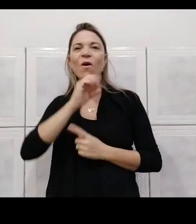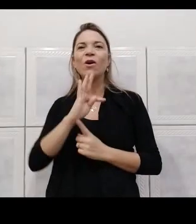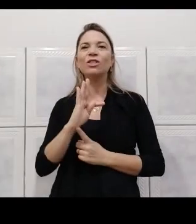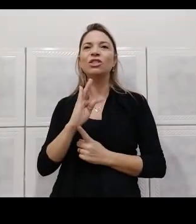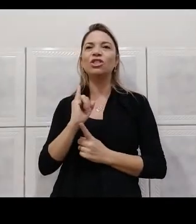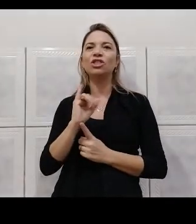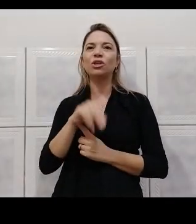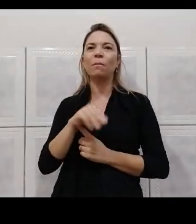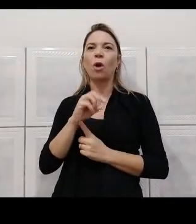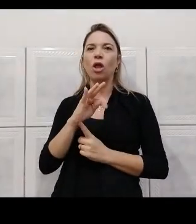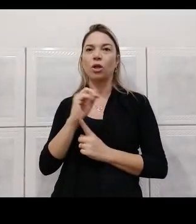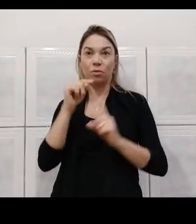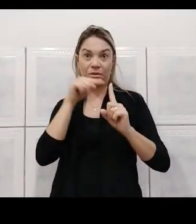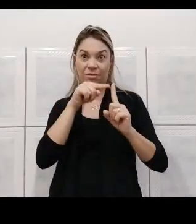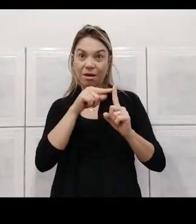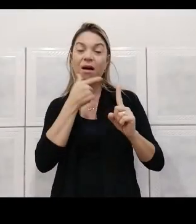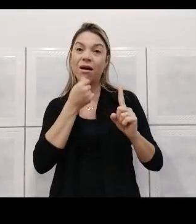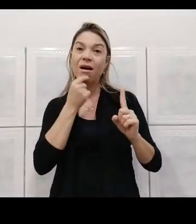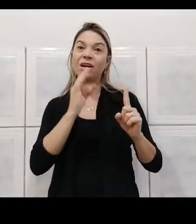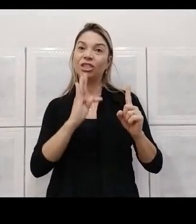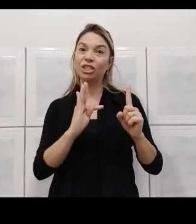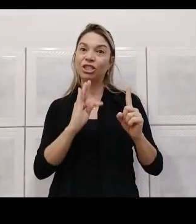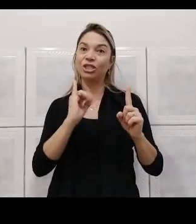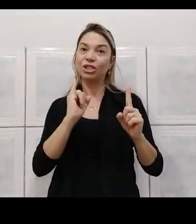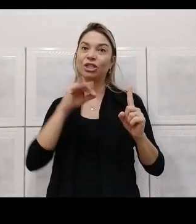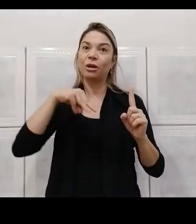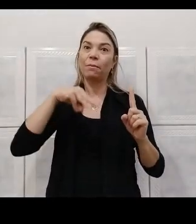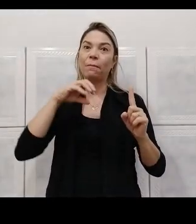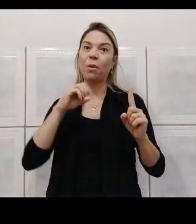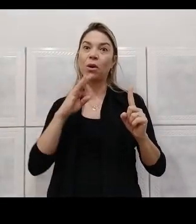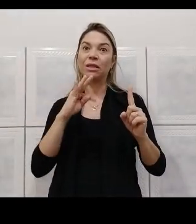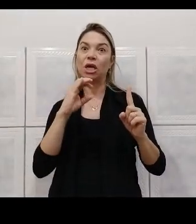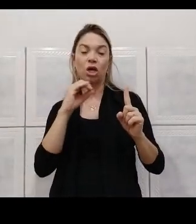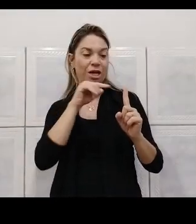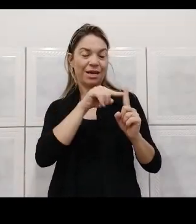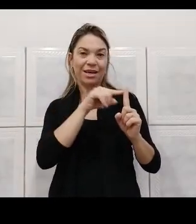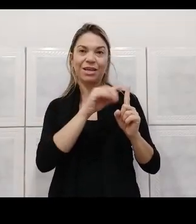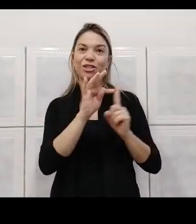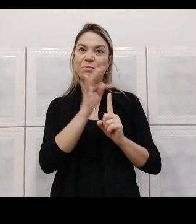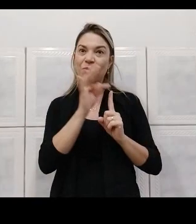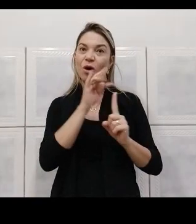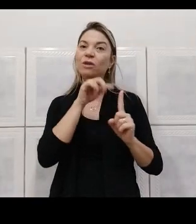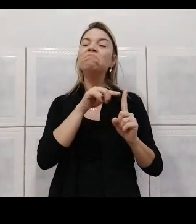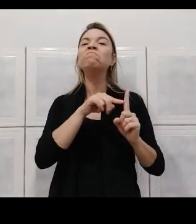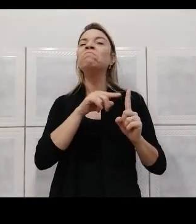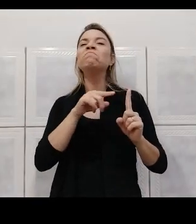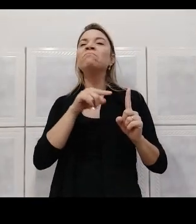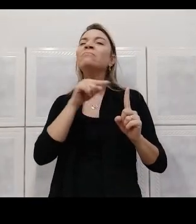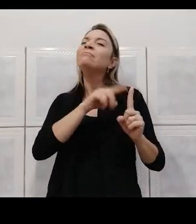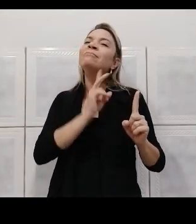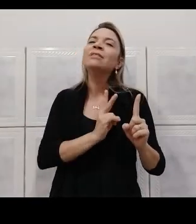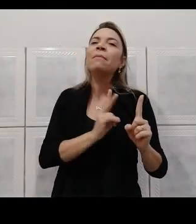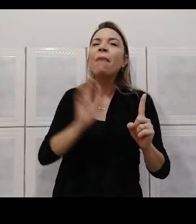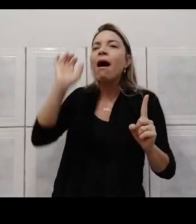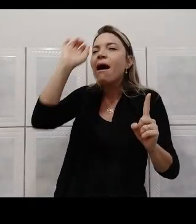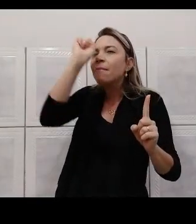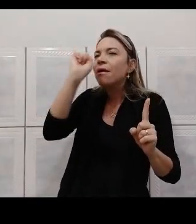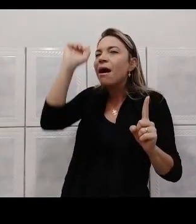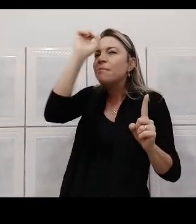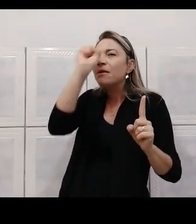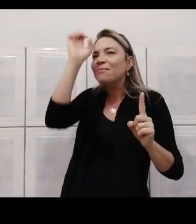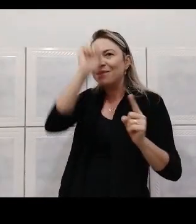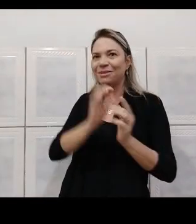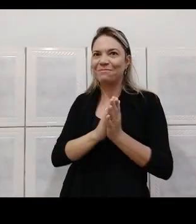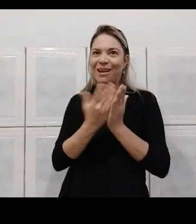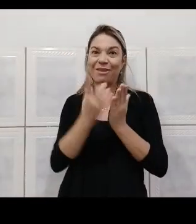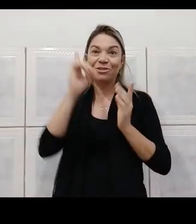o apóstolo Paulo, desde a sua meninice, conheceu a palavra de Deus por conta da sua mãe e